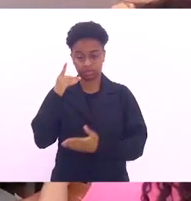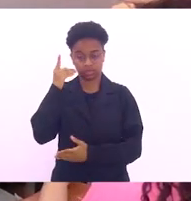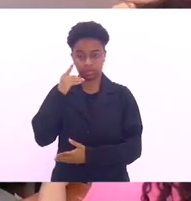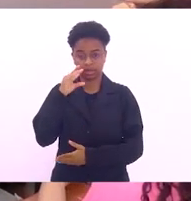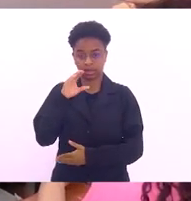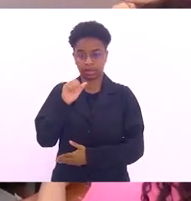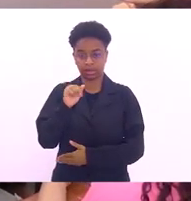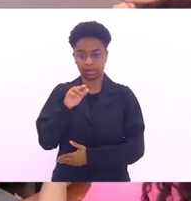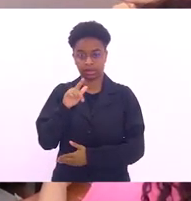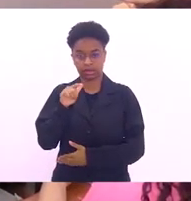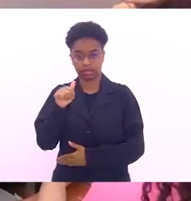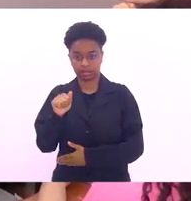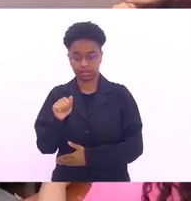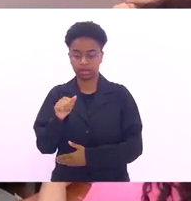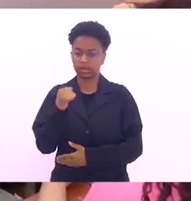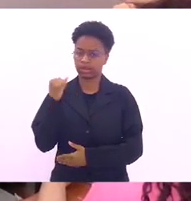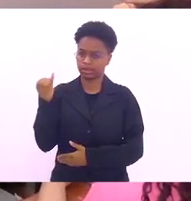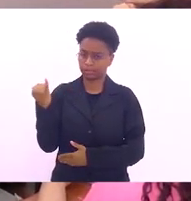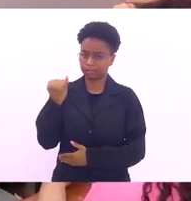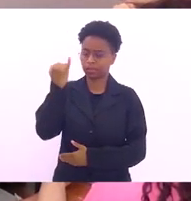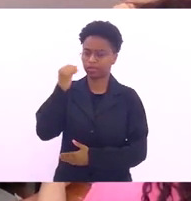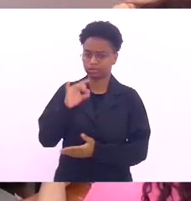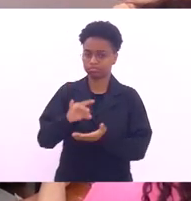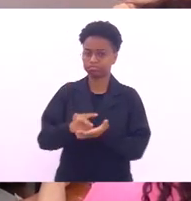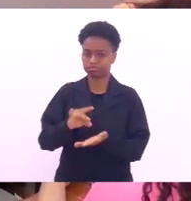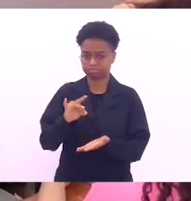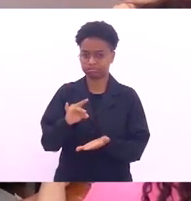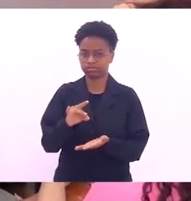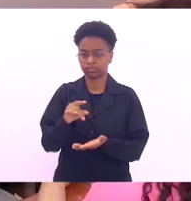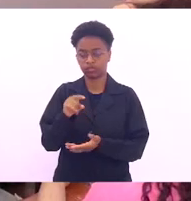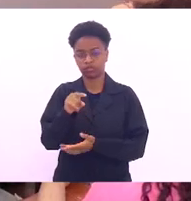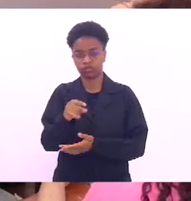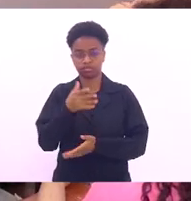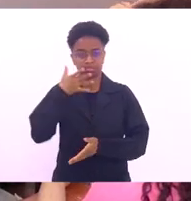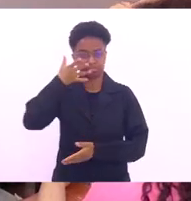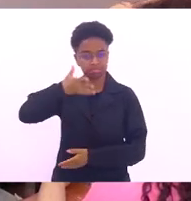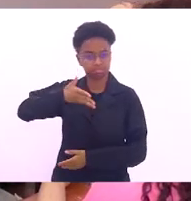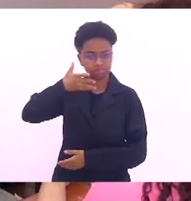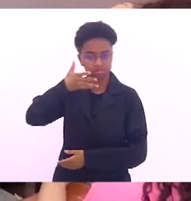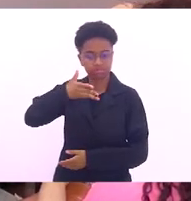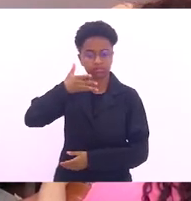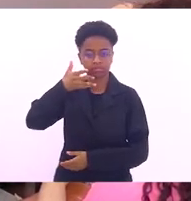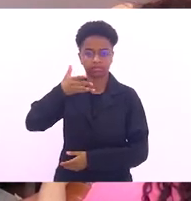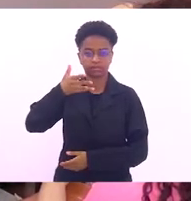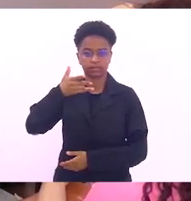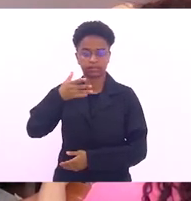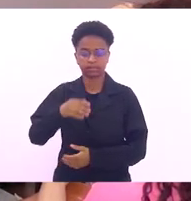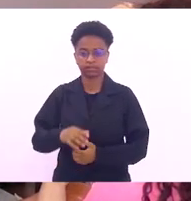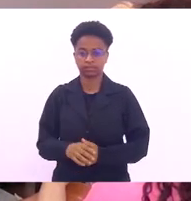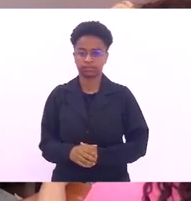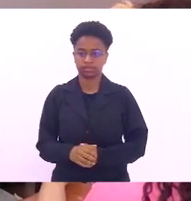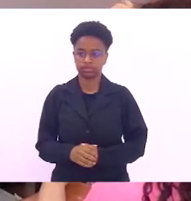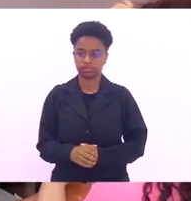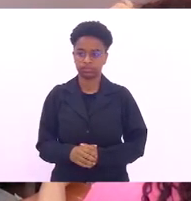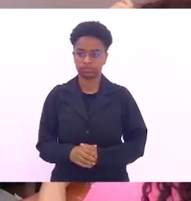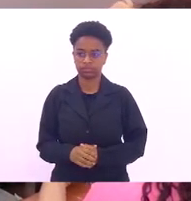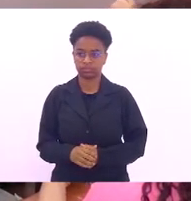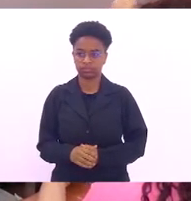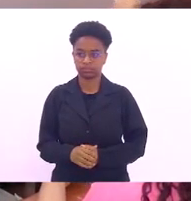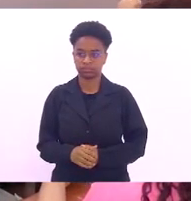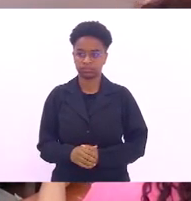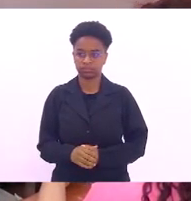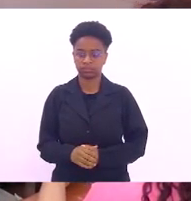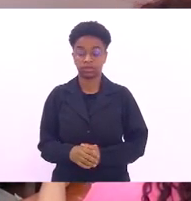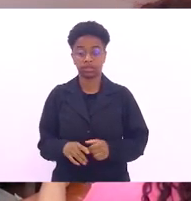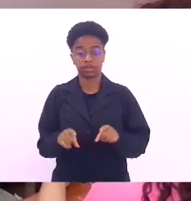Carla Machado super importante suas observações e dentre elas não poderia deixar